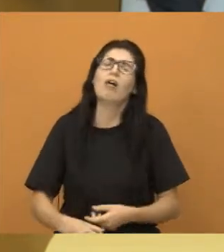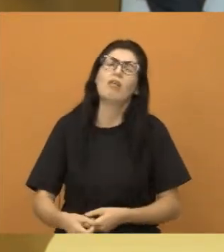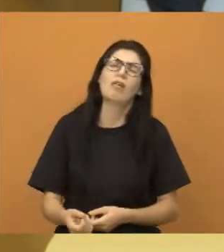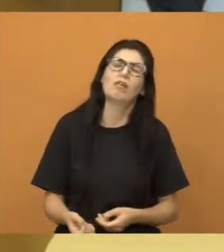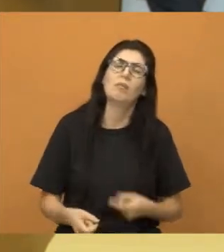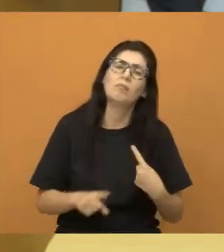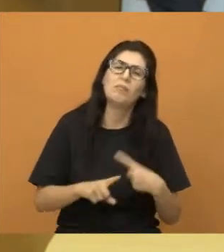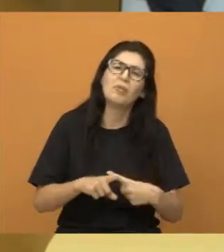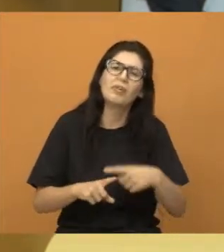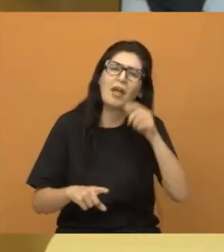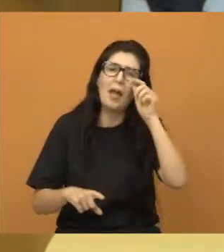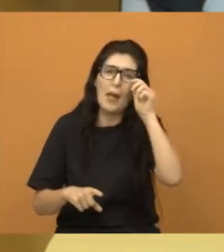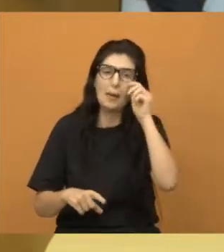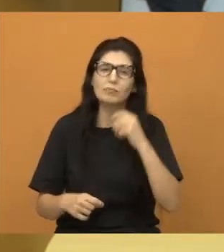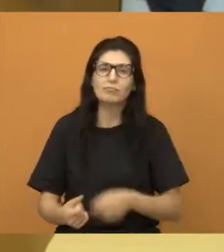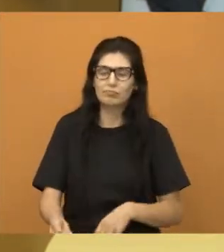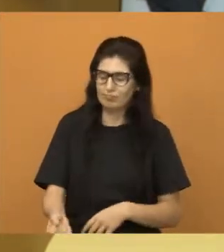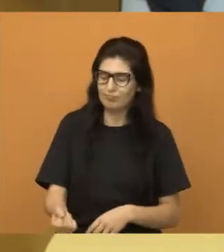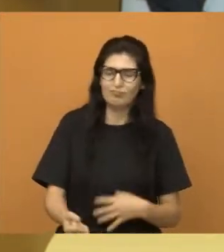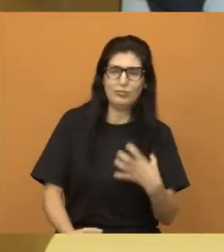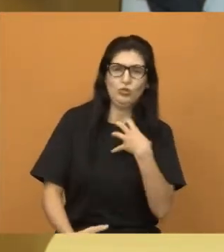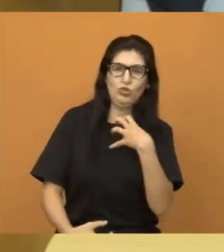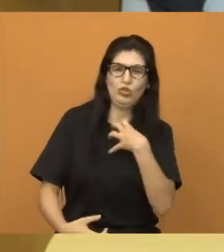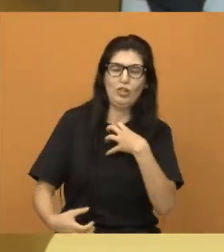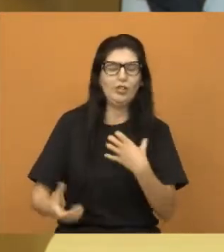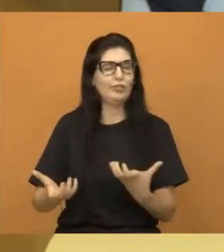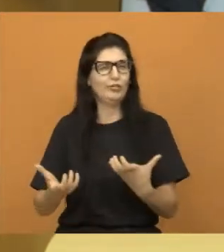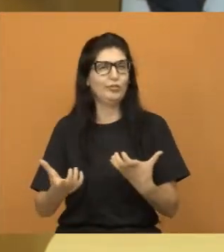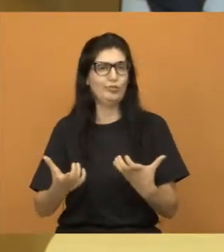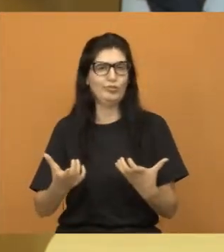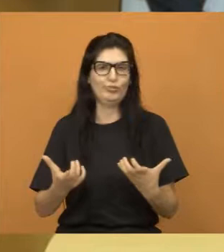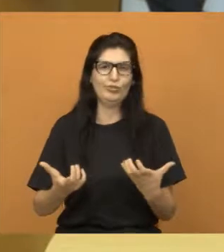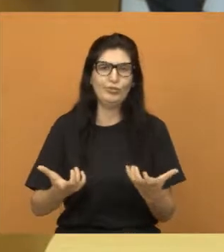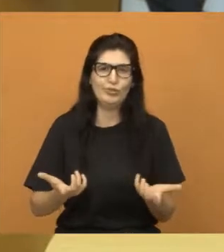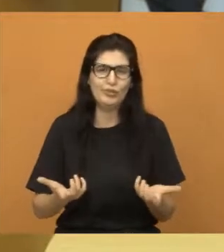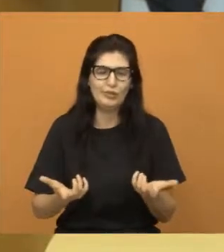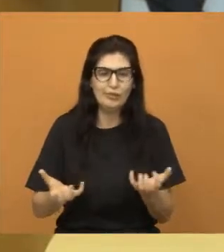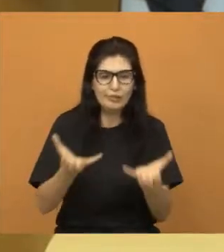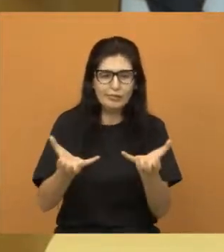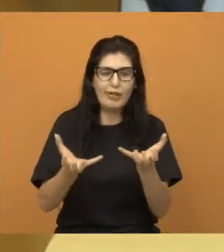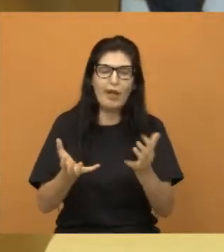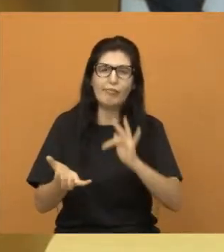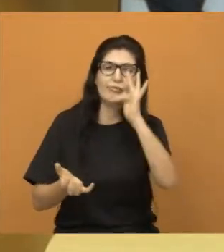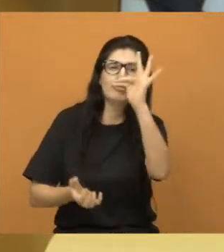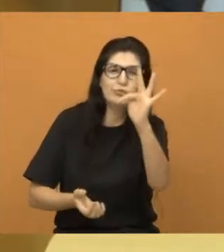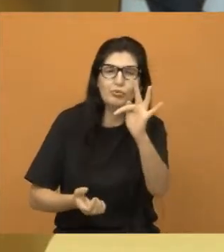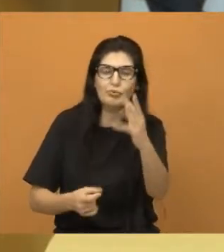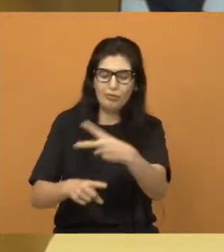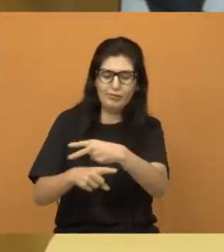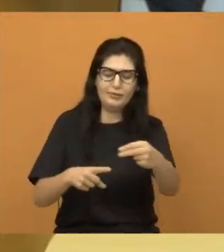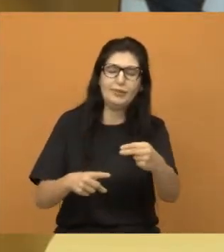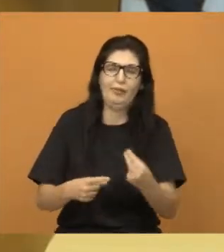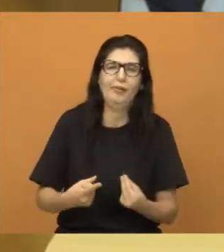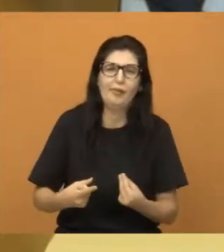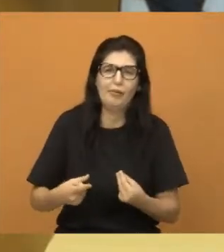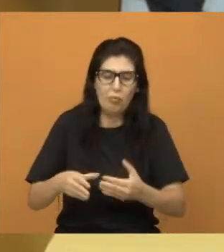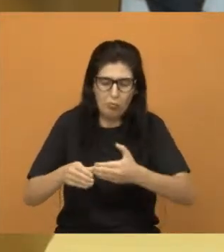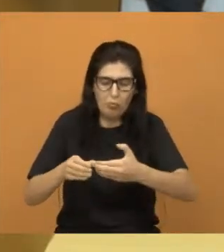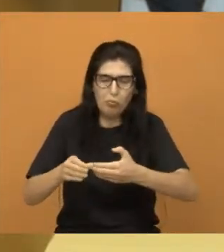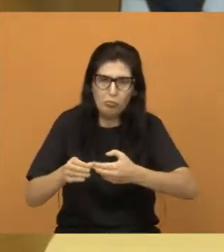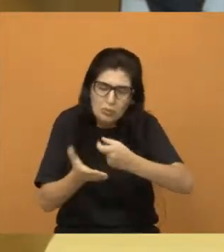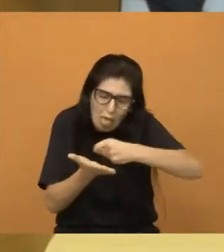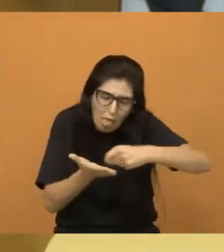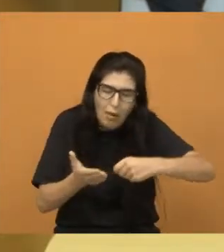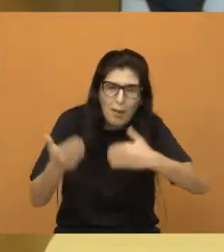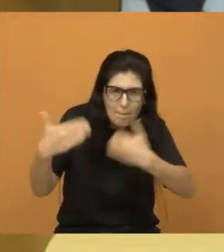DNA. E outros porque falam o seguinte, lá eu entro, tenho estabilidade, estou sossegado. Nós sabemos que é assim. Ninguém nega